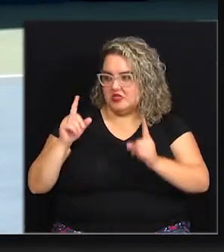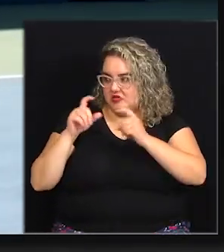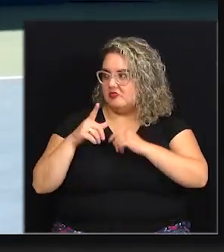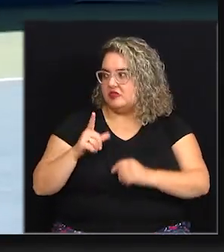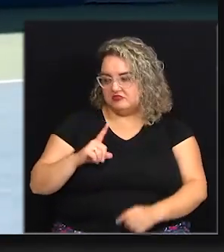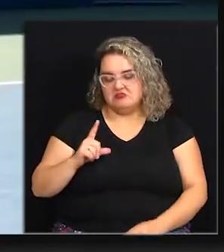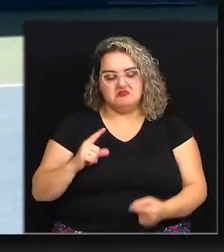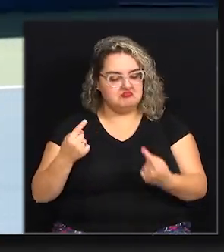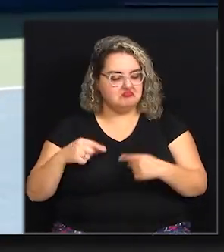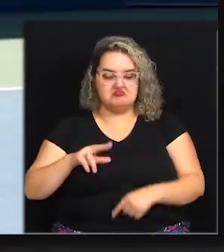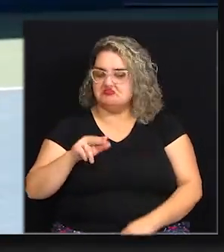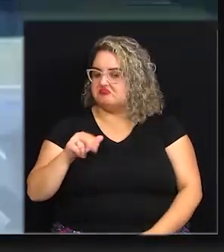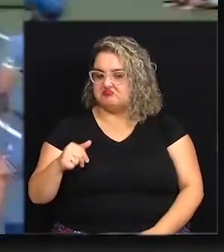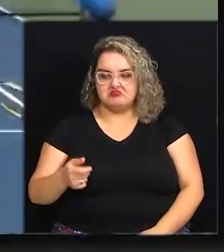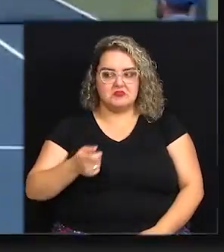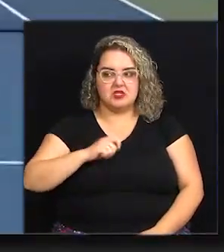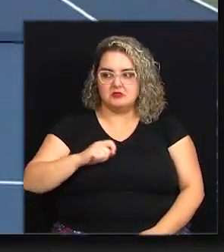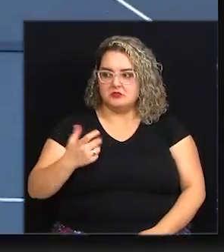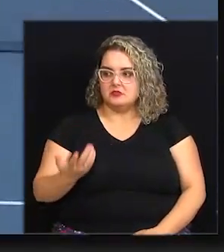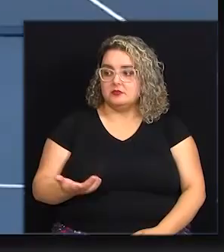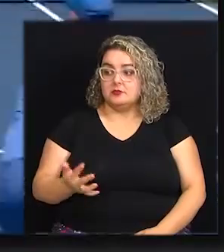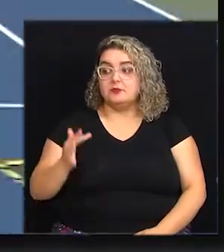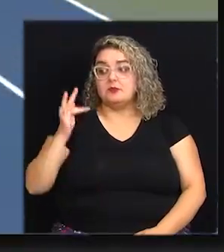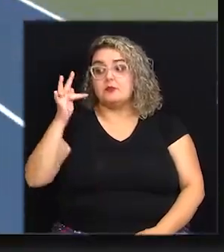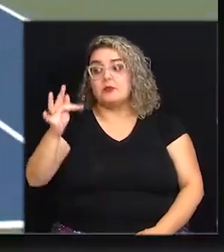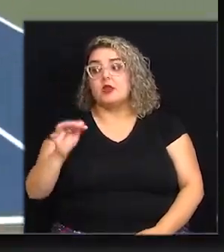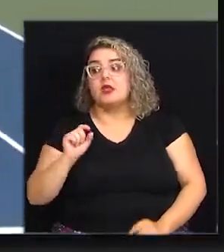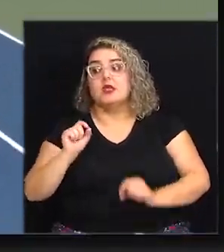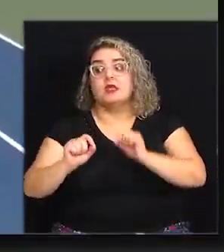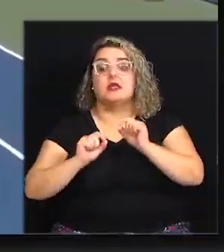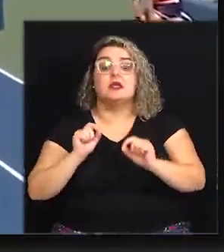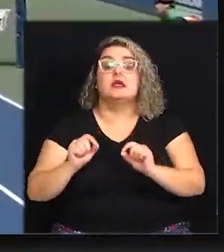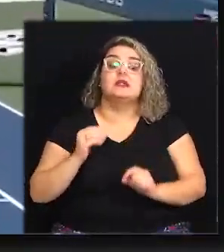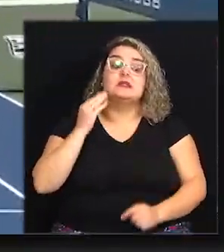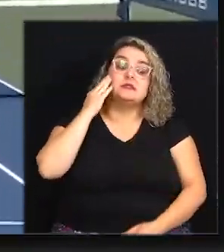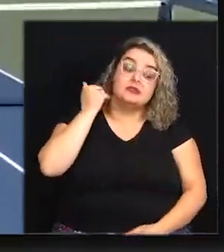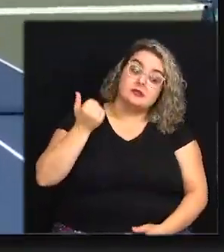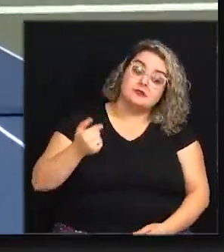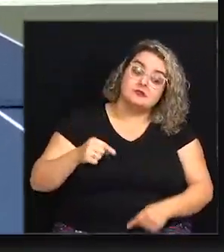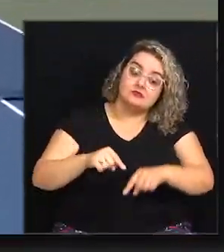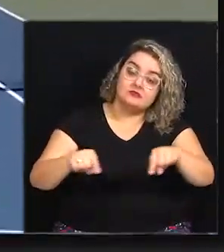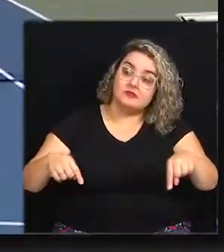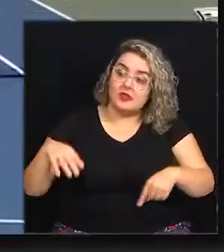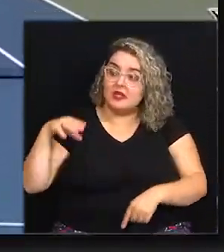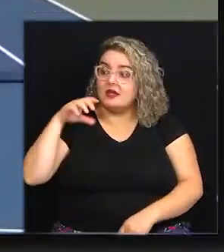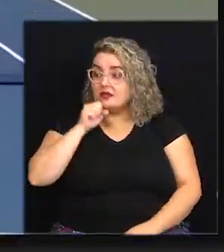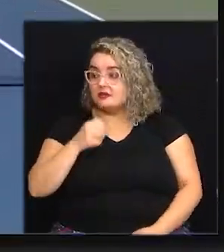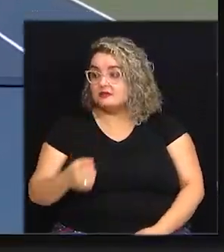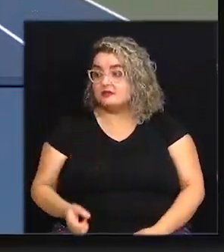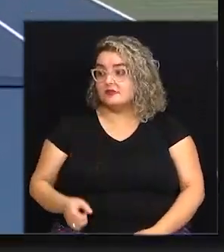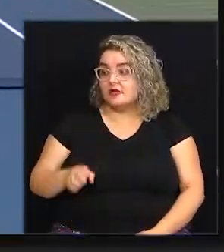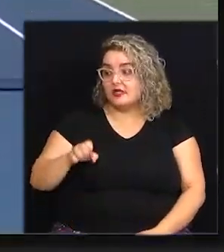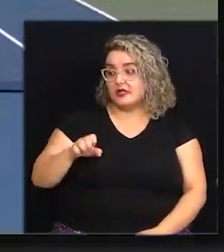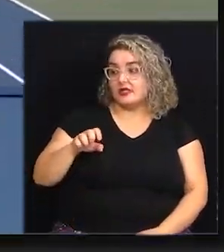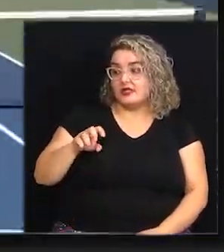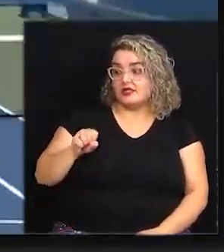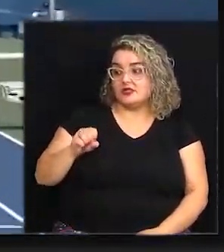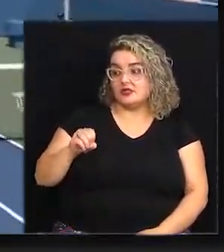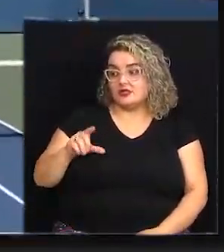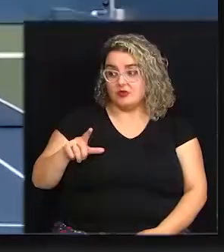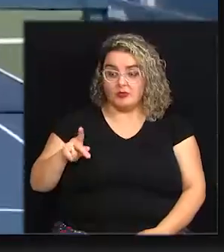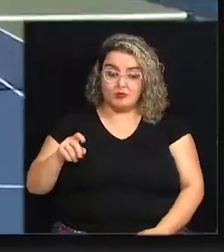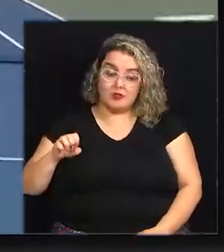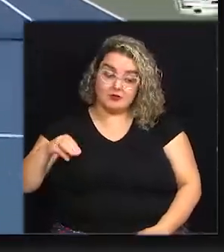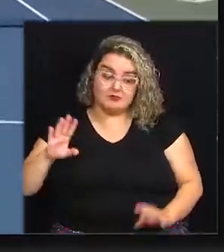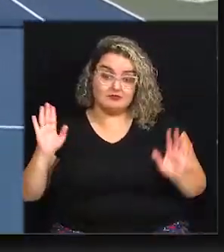raro, né? É difícil ter mais torneio. raro, nunca joguei. grama. Então, futuramente, quem sabe, né? Numa quadra rápida, US Open, então, que é um grande slam de